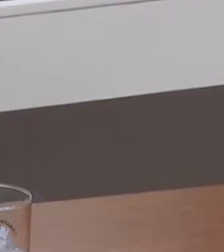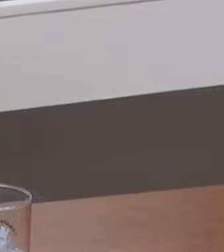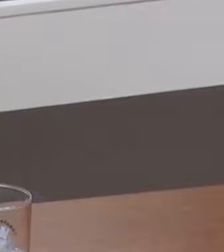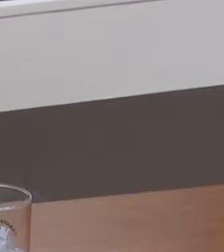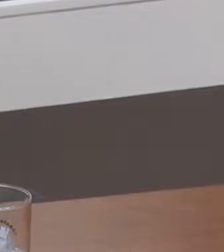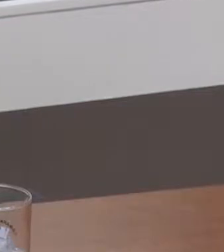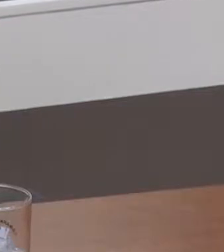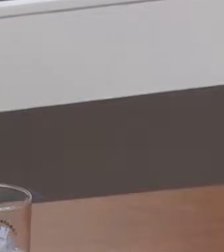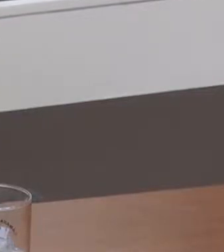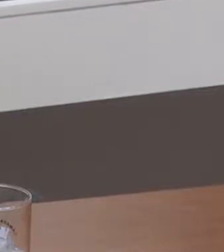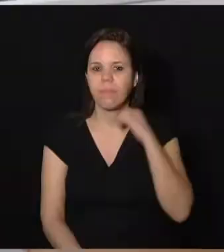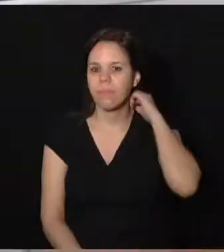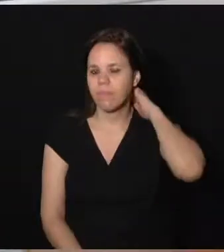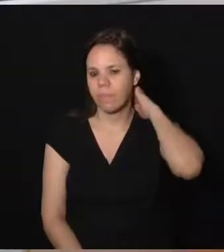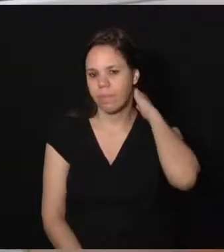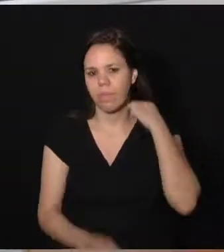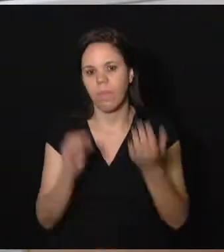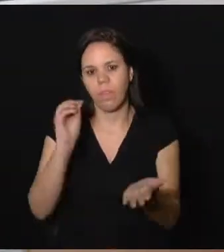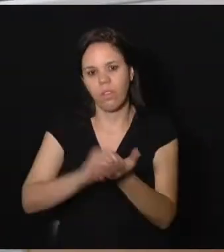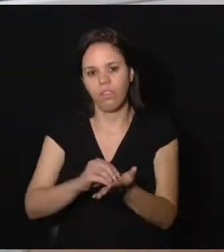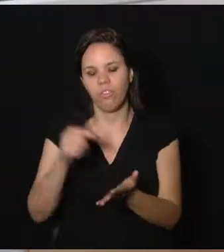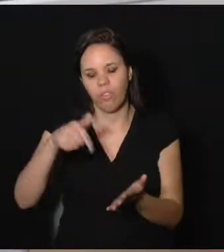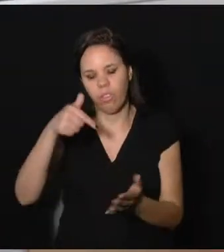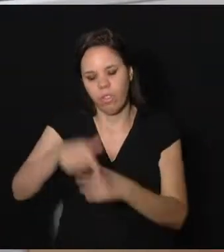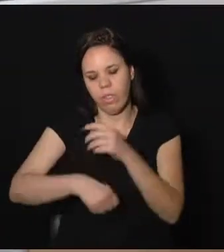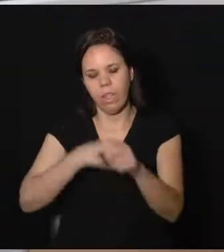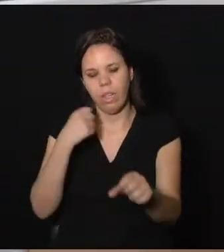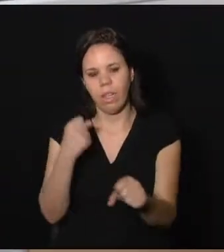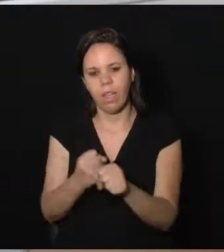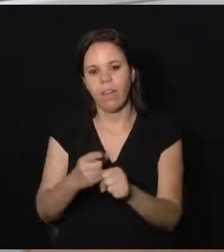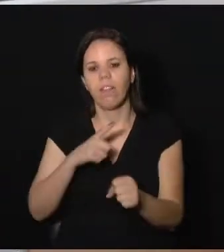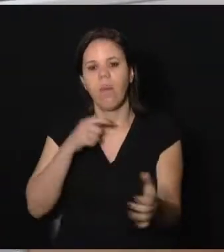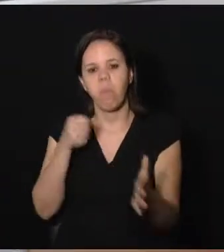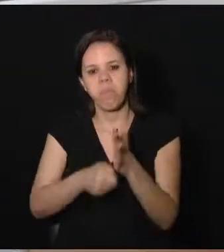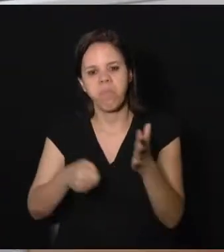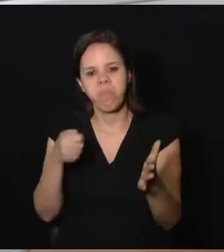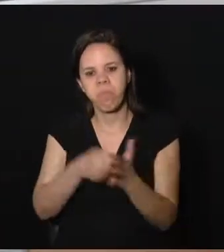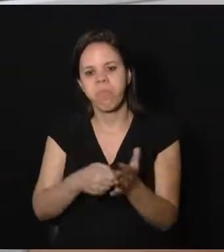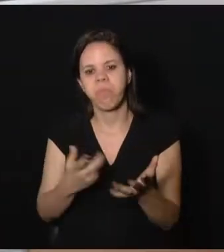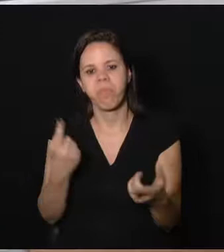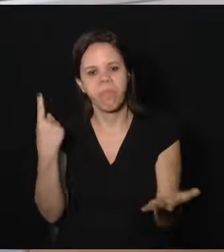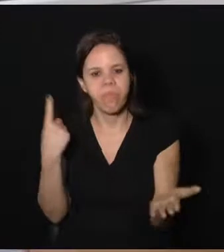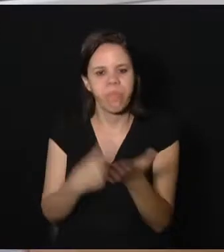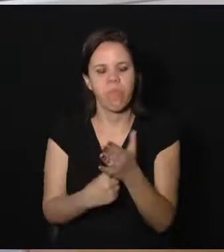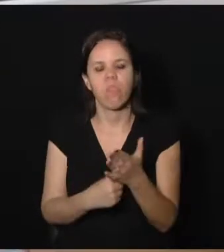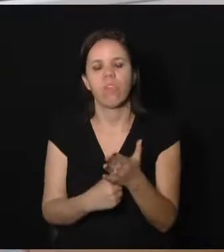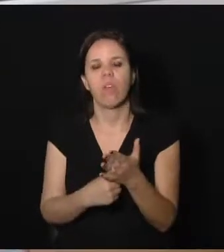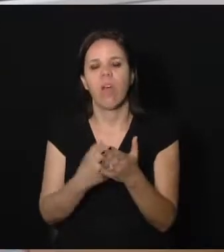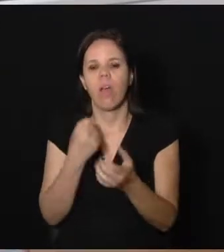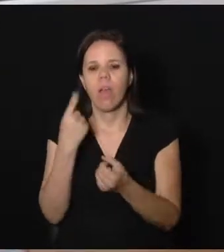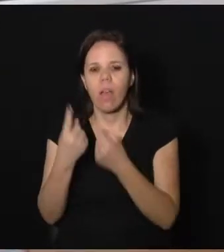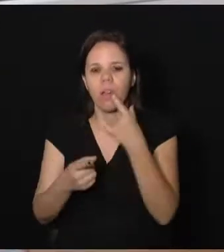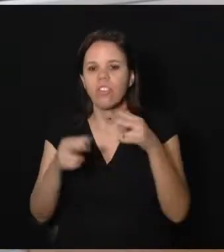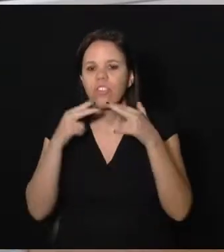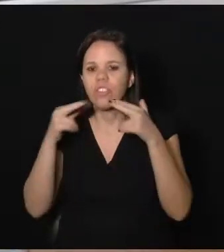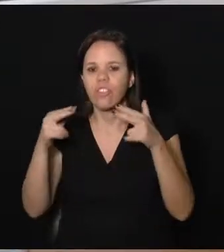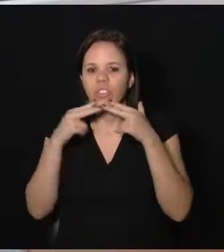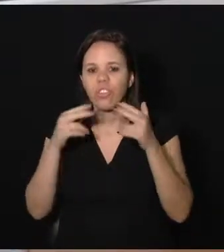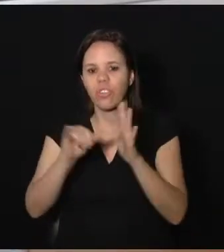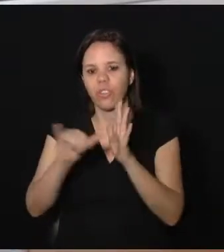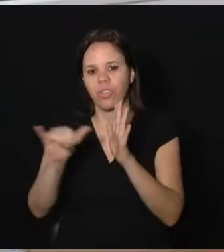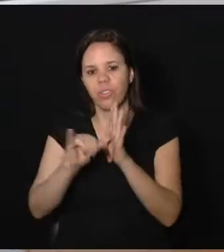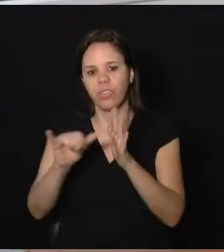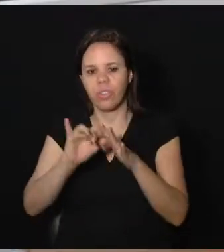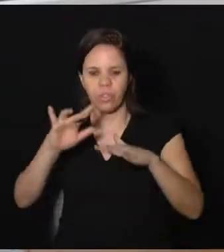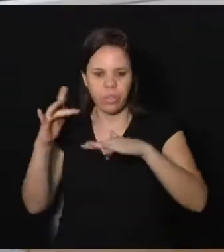a nossa agenda esse ano tem sido muito forte nesse sentido. Então, essas são algumas notícias publicadas na